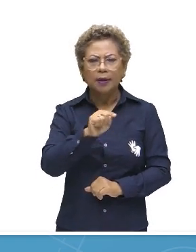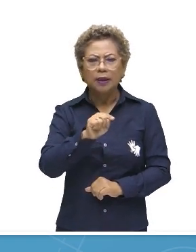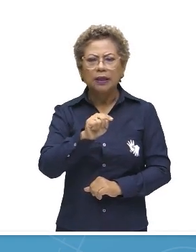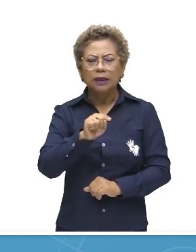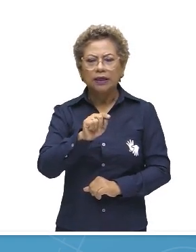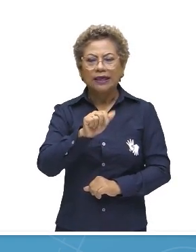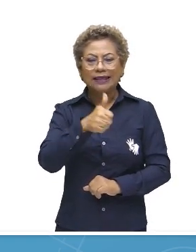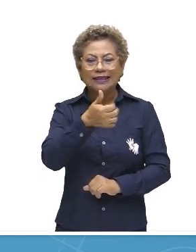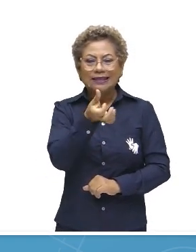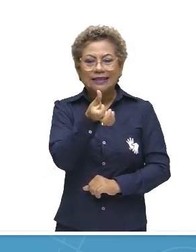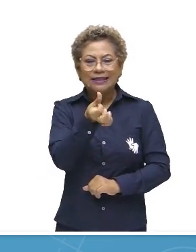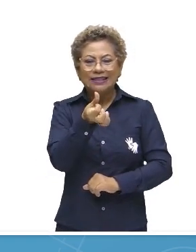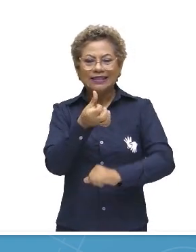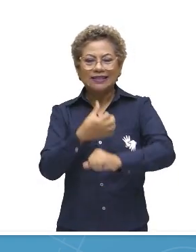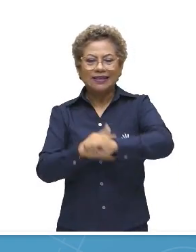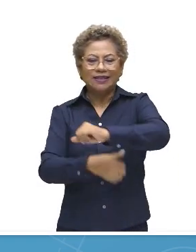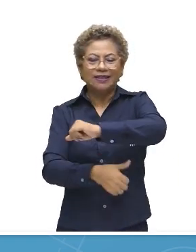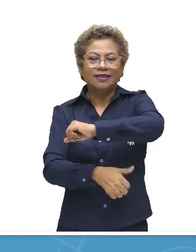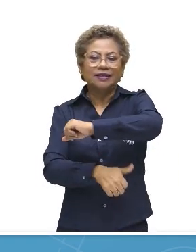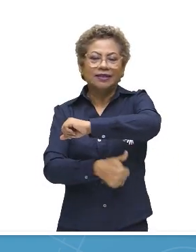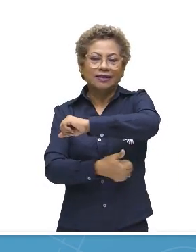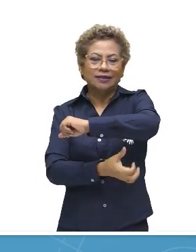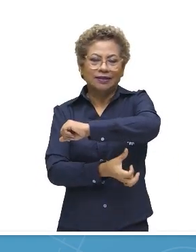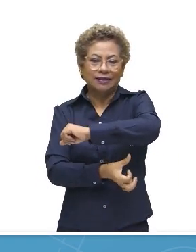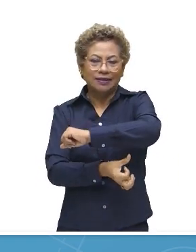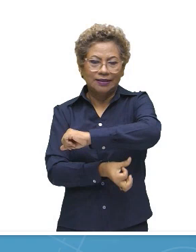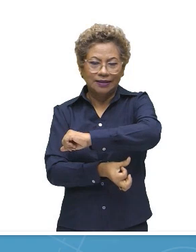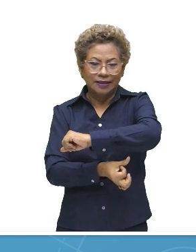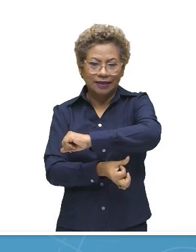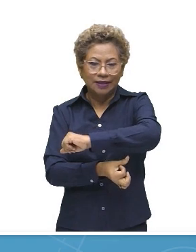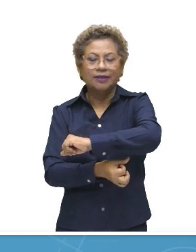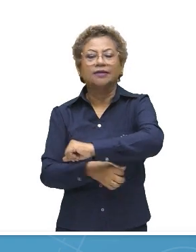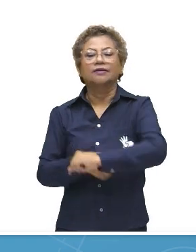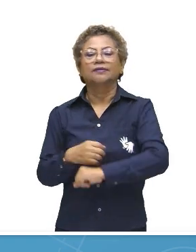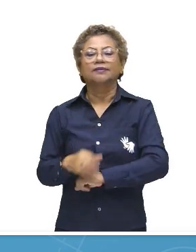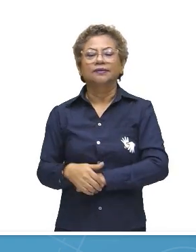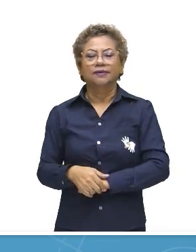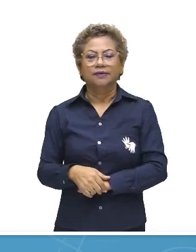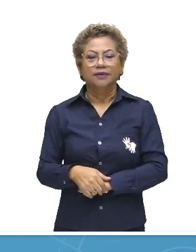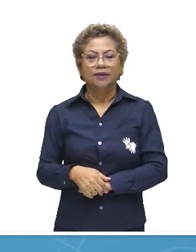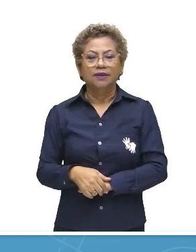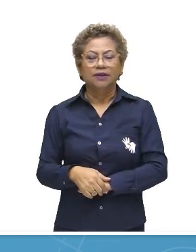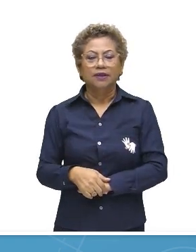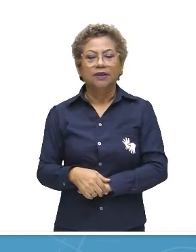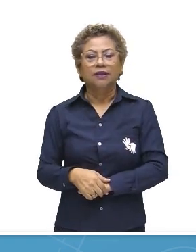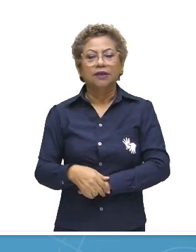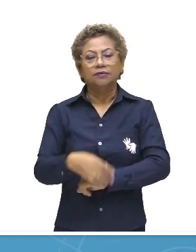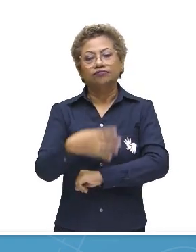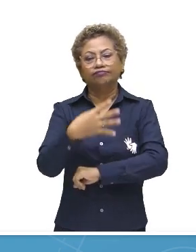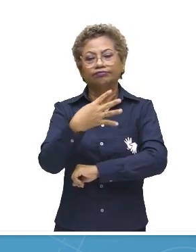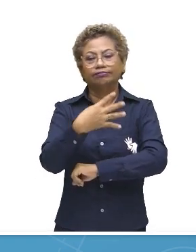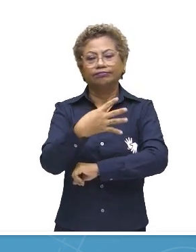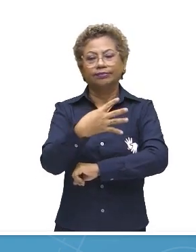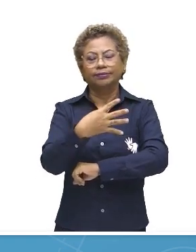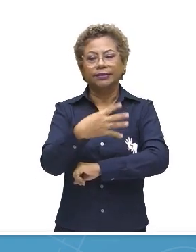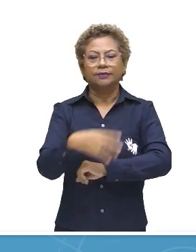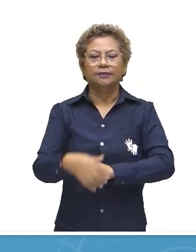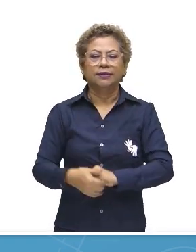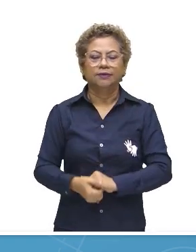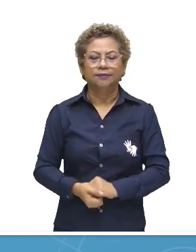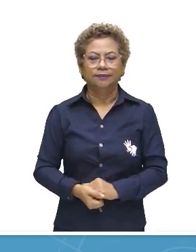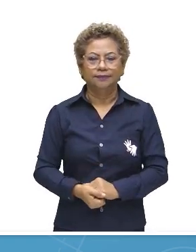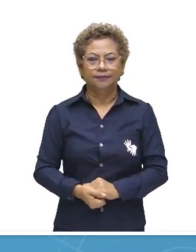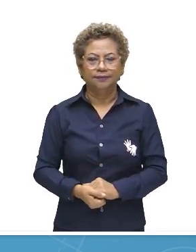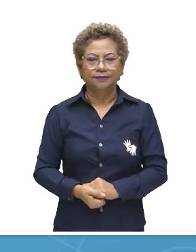16 partes, ó. Então, vai ficar 16 no denominador e aqui no numerador, na parte de